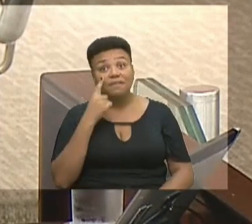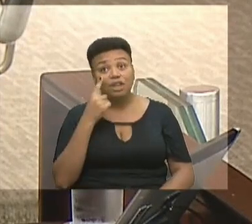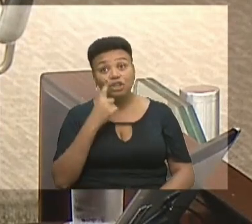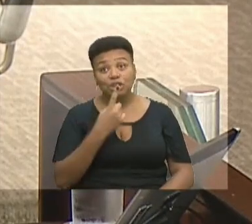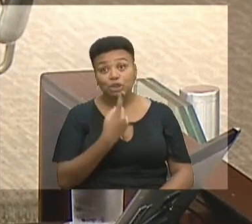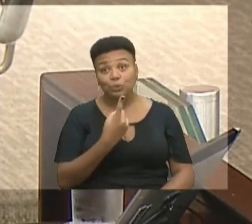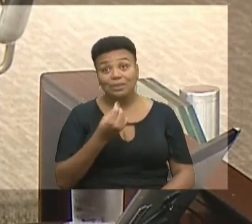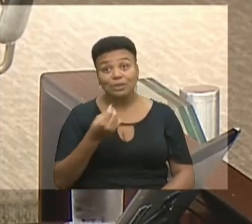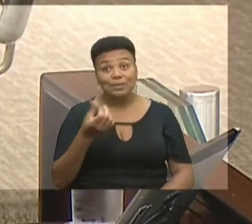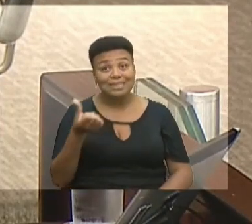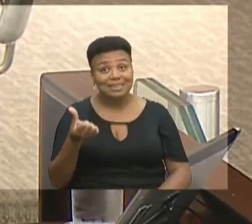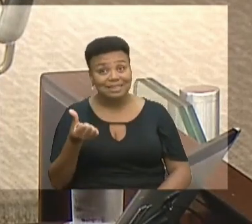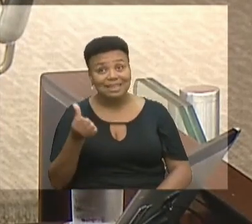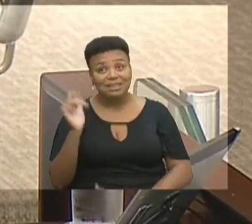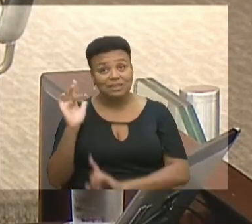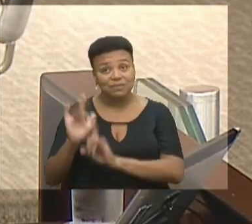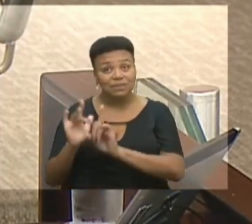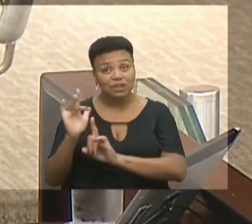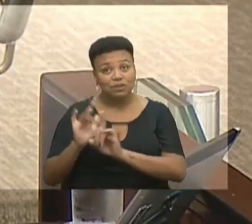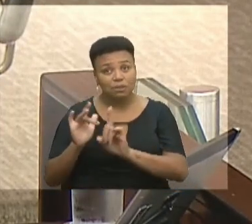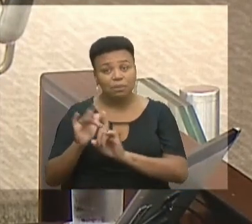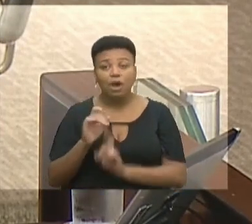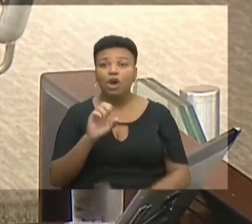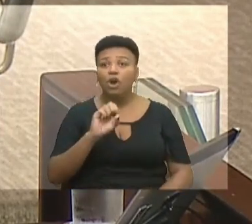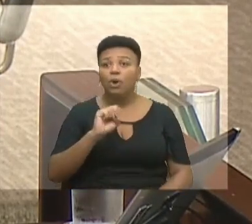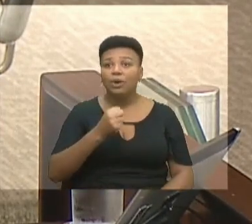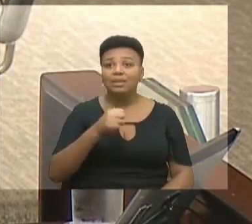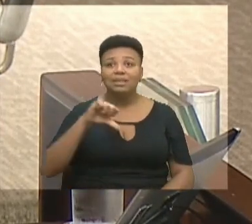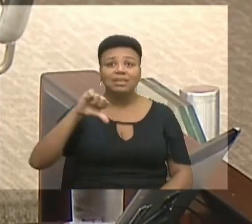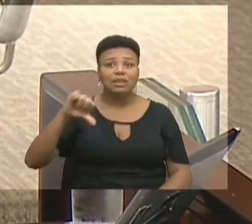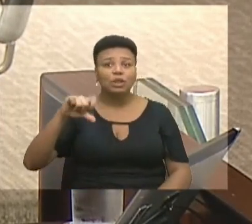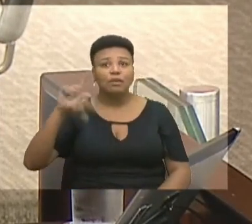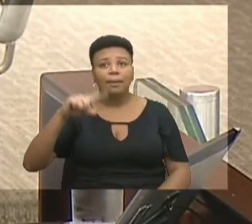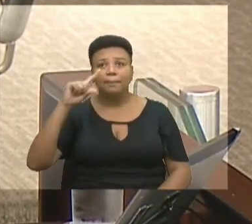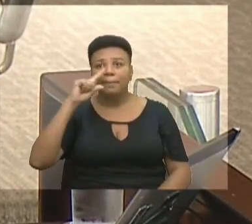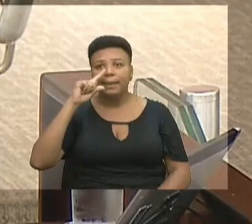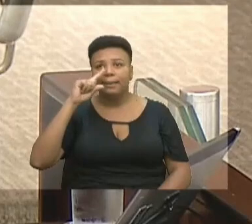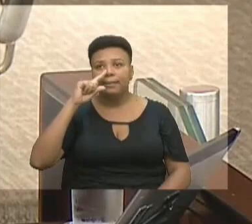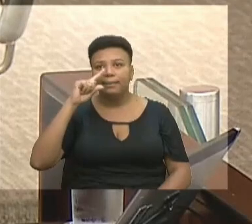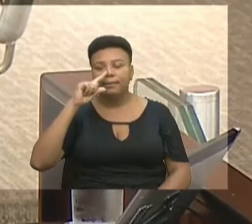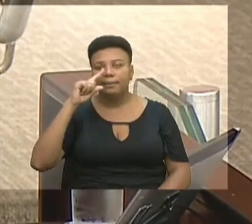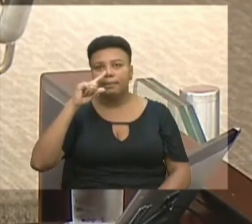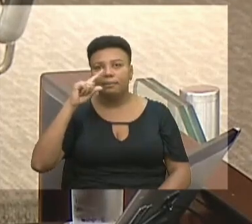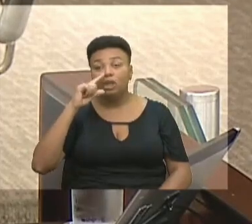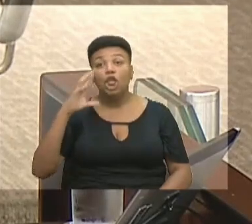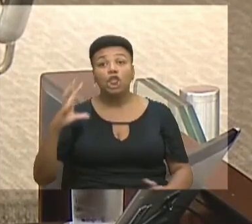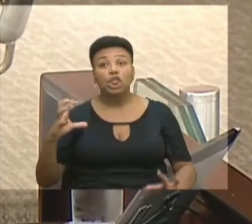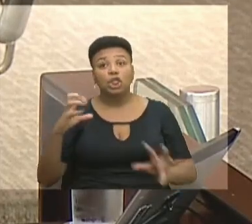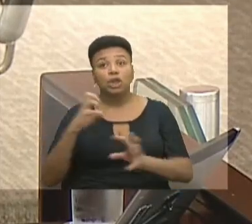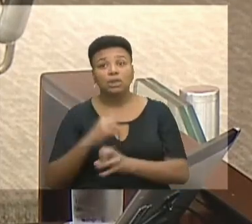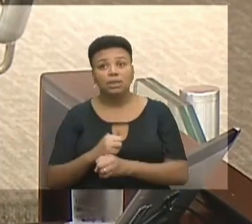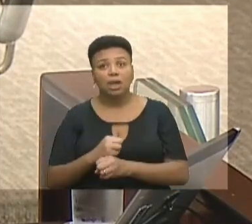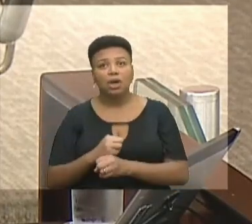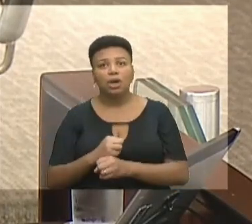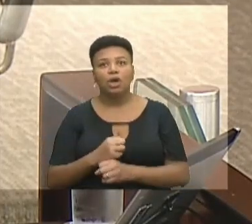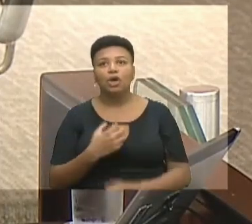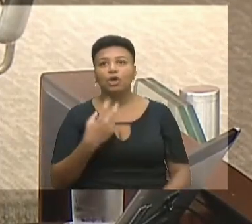106 da 106 vítimas 89 era mães totalizando